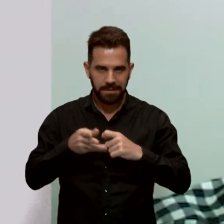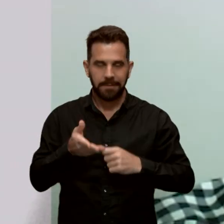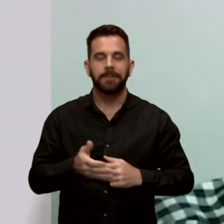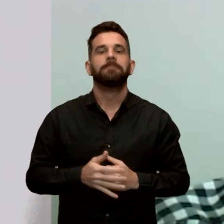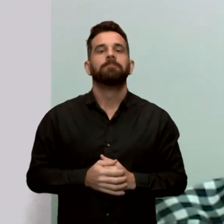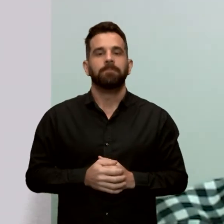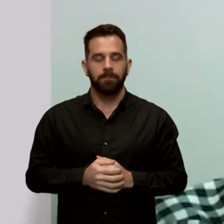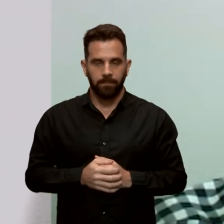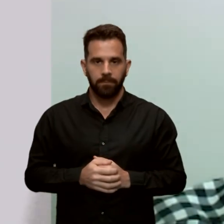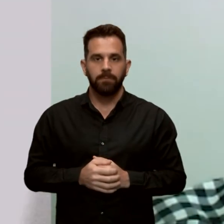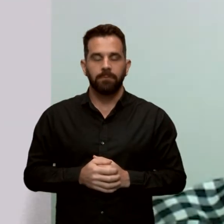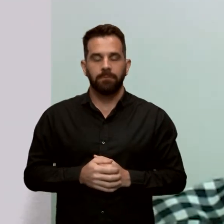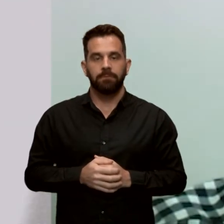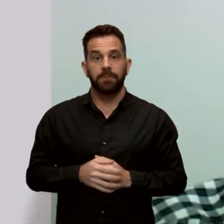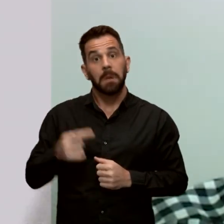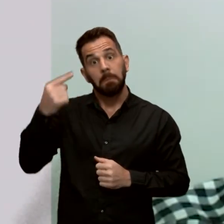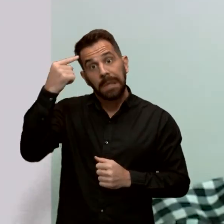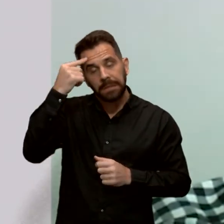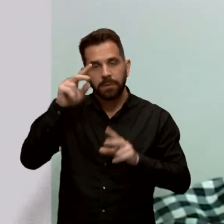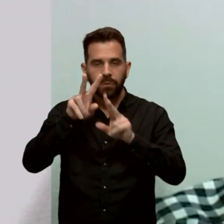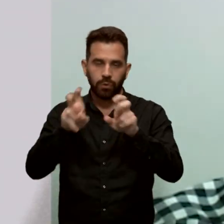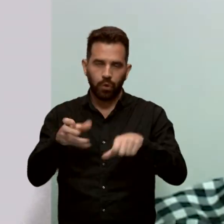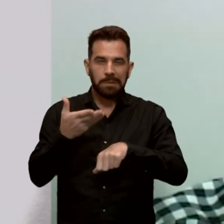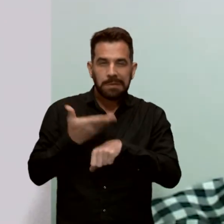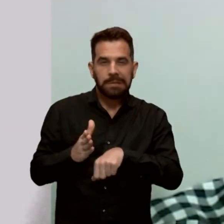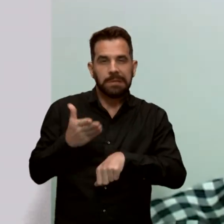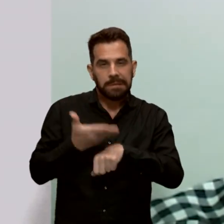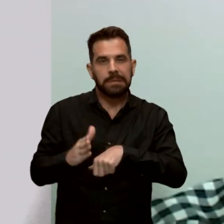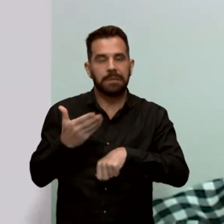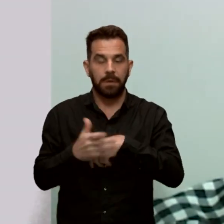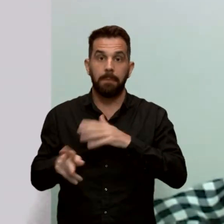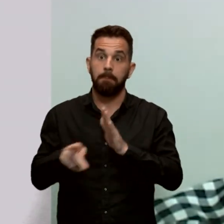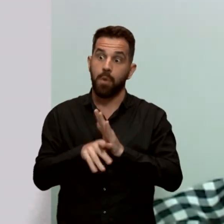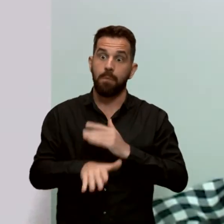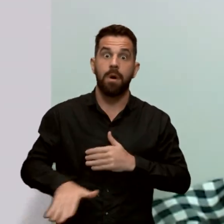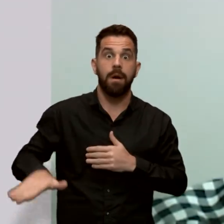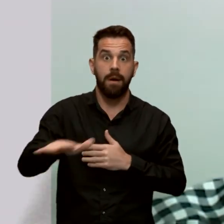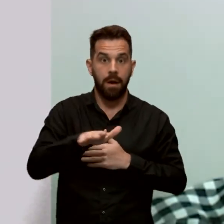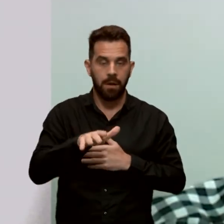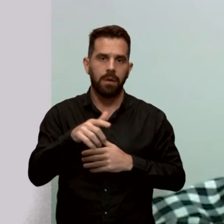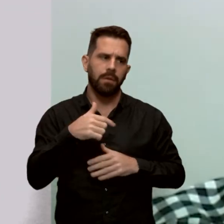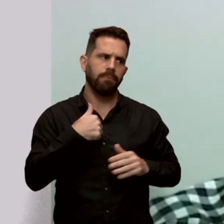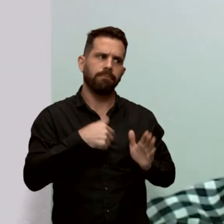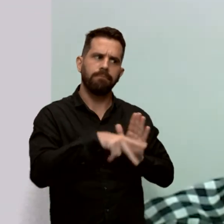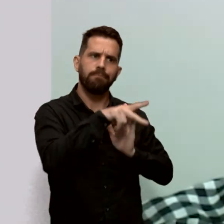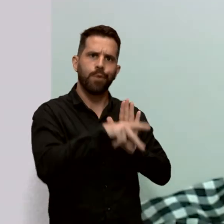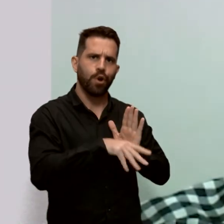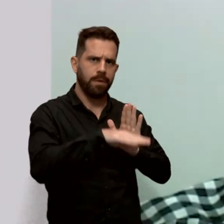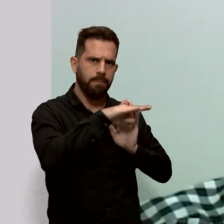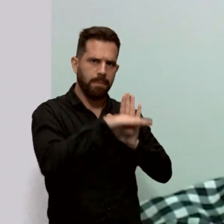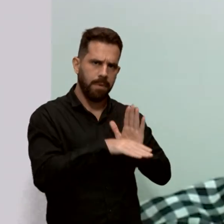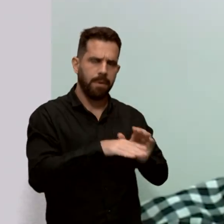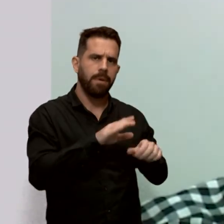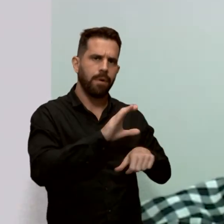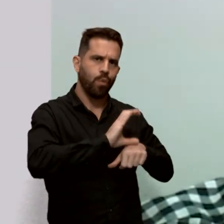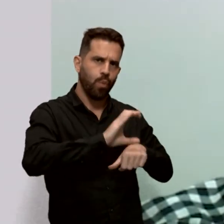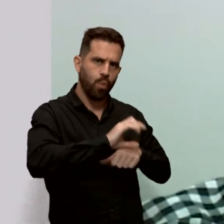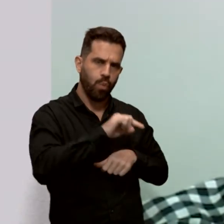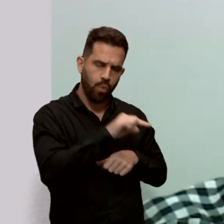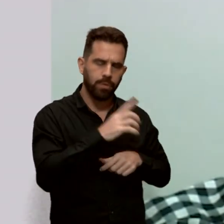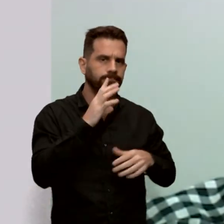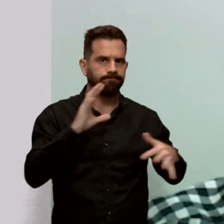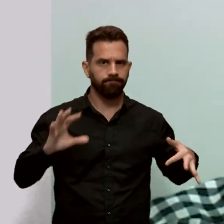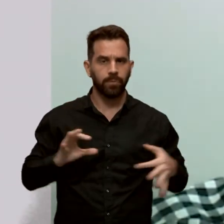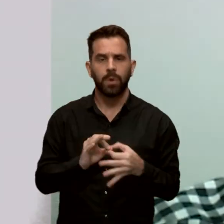residência em área profissional, que é o qual o nosso programa está vinculado, um dos princípios básicos